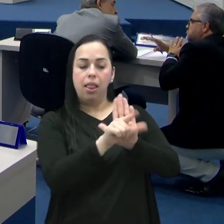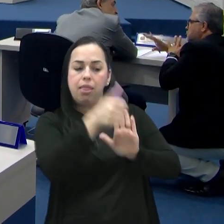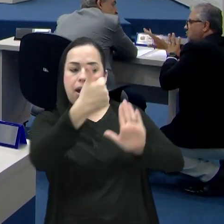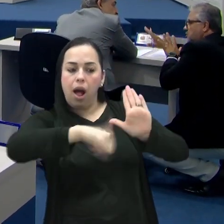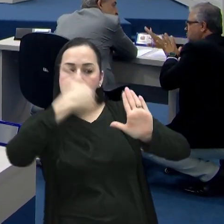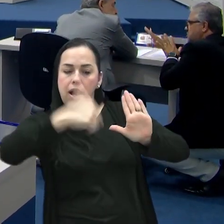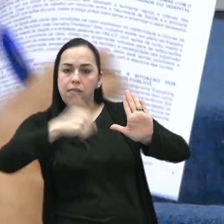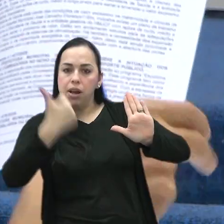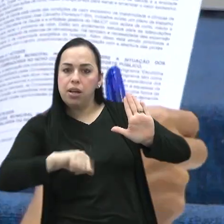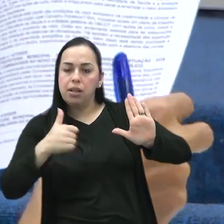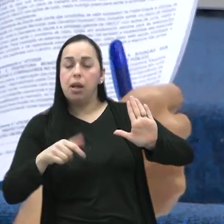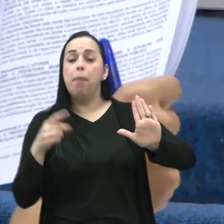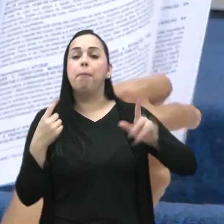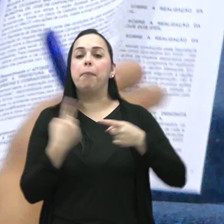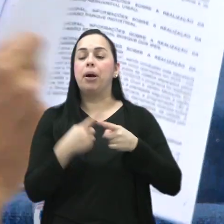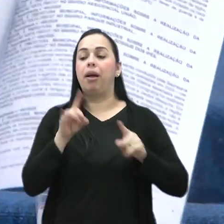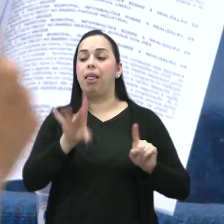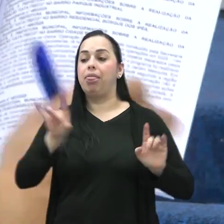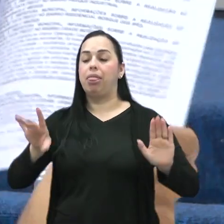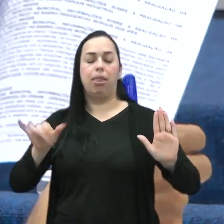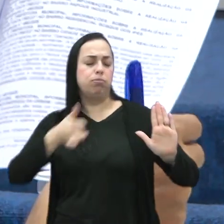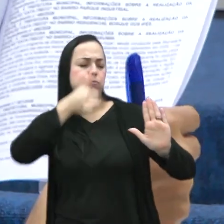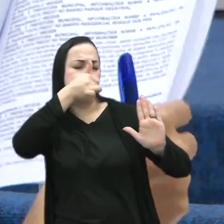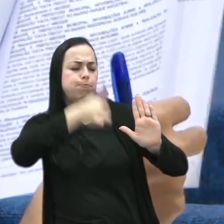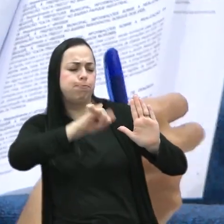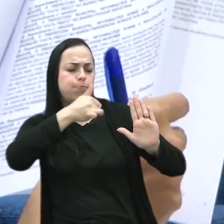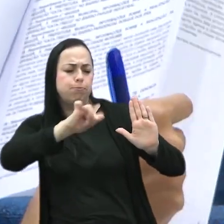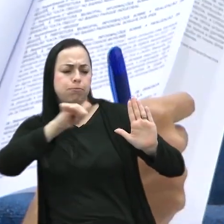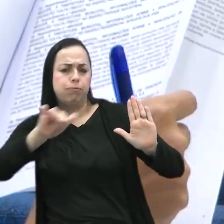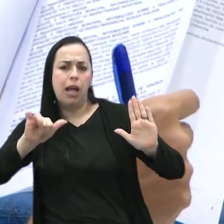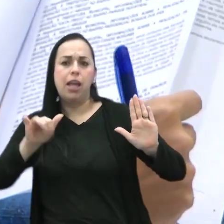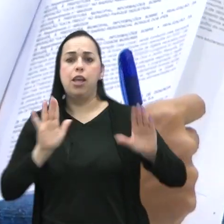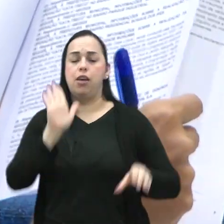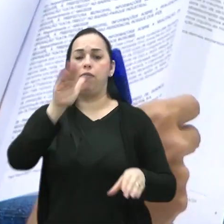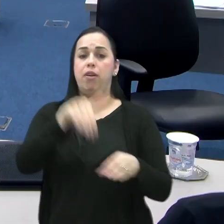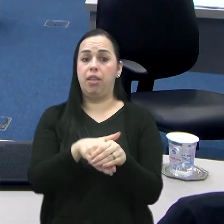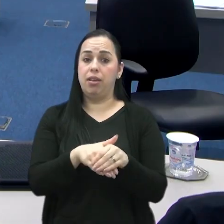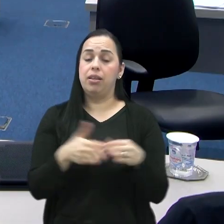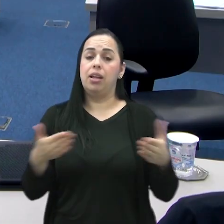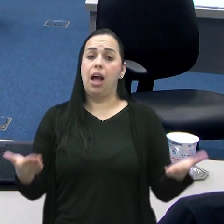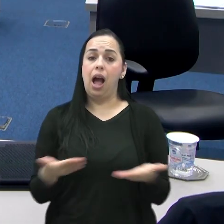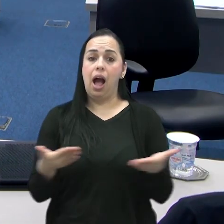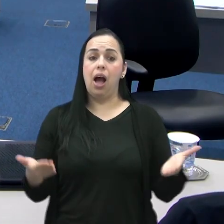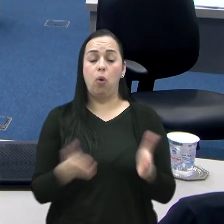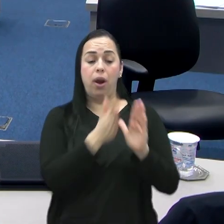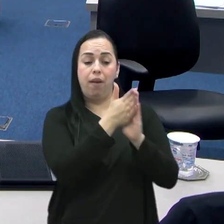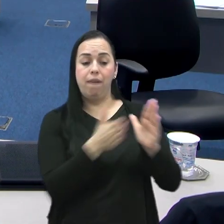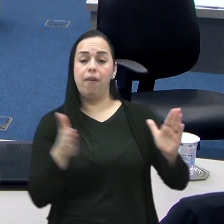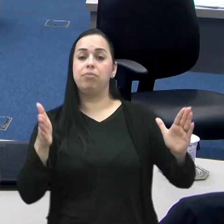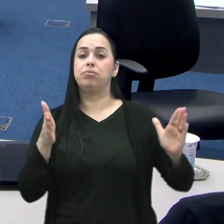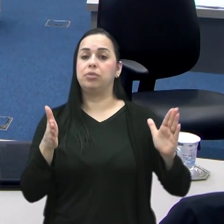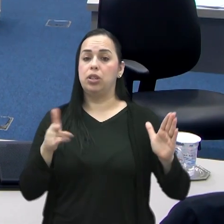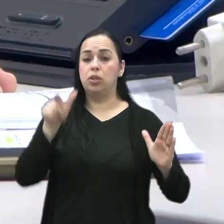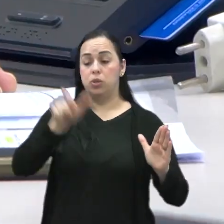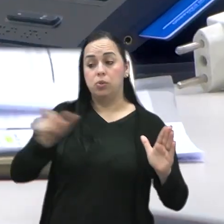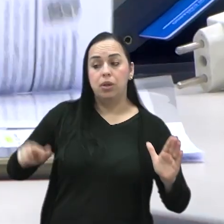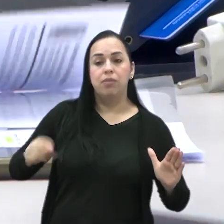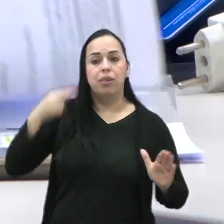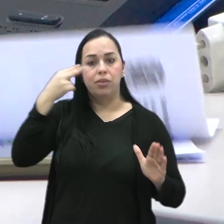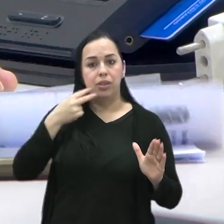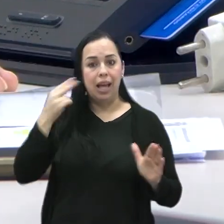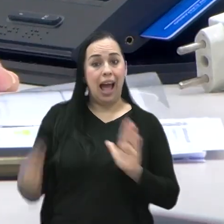projeto da LDO, já que cabe a eles apreciar a matéria em plenário. Agora, em fase de tramitação,